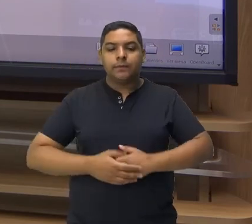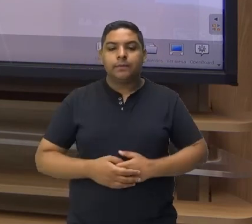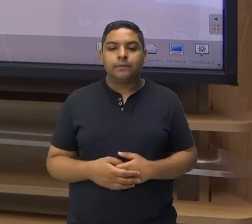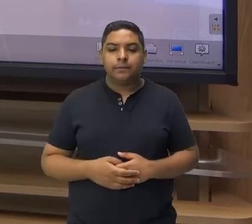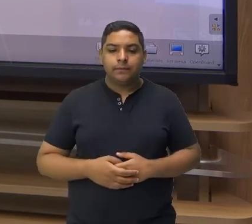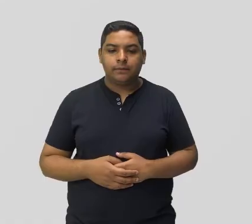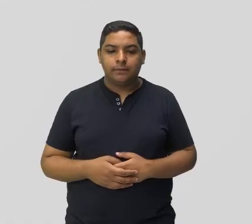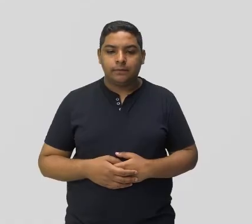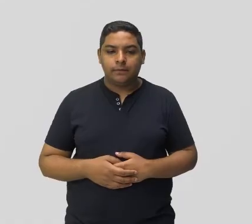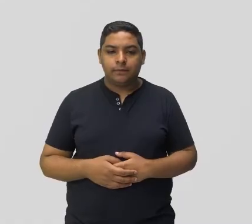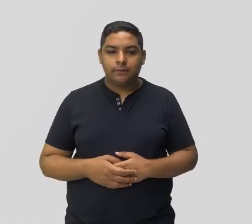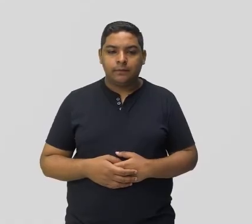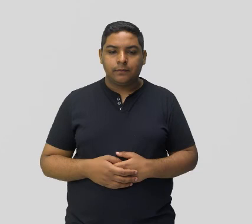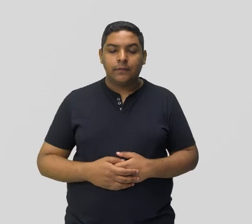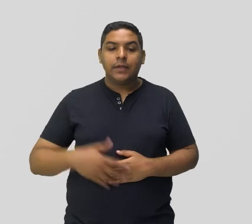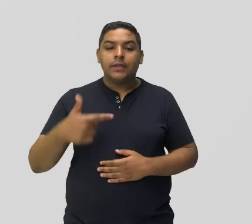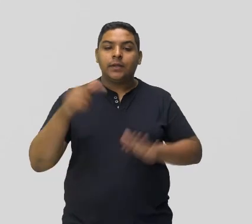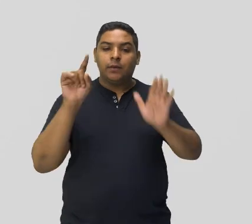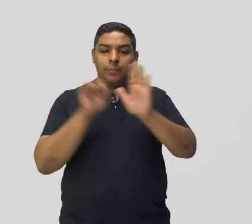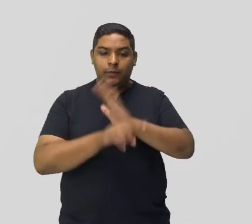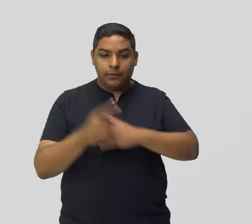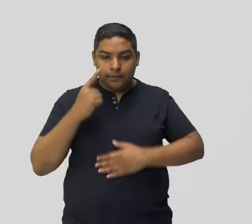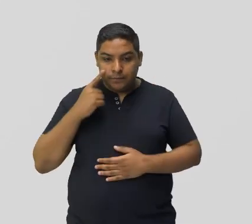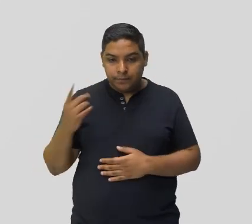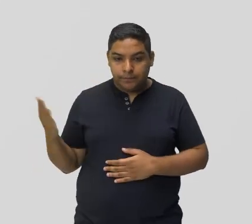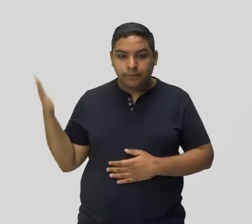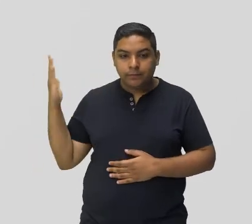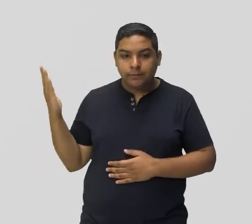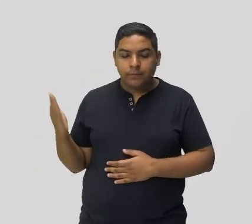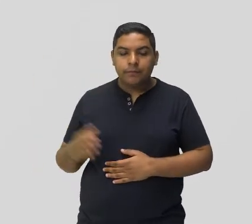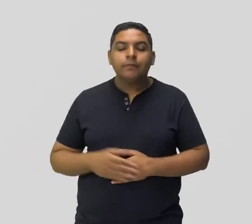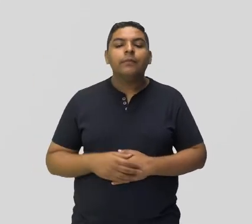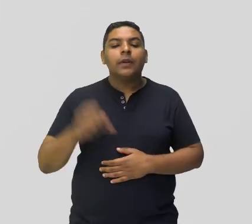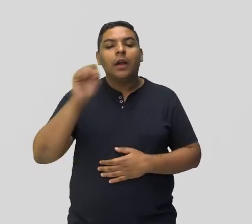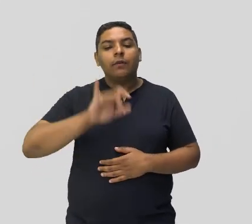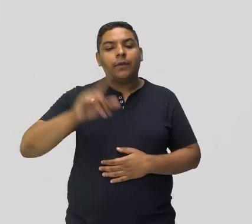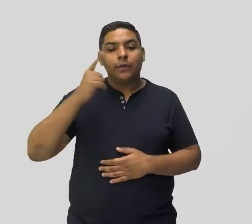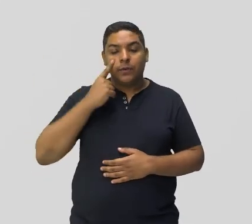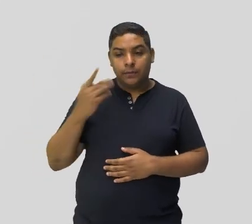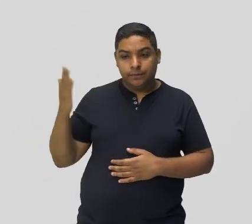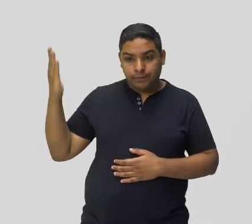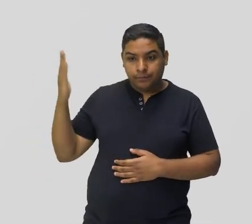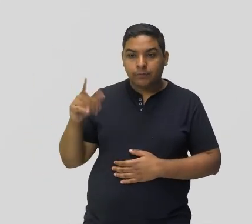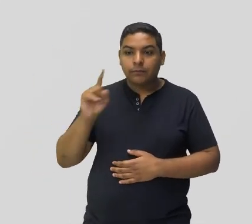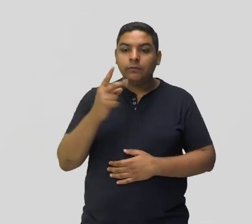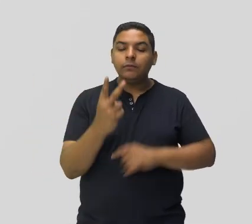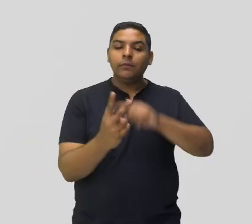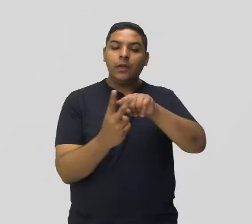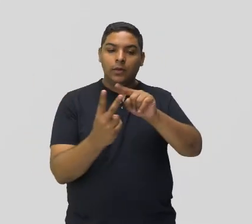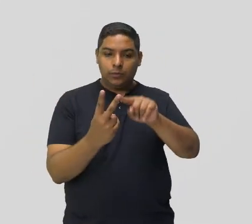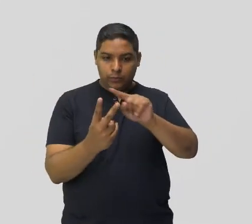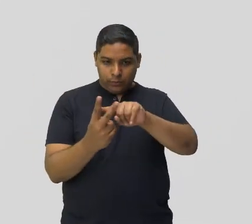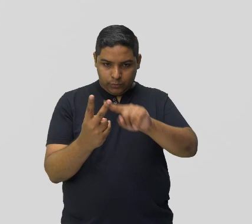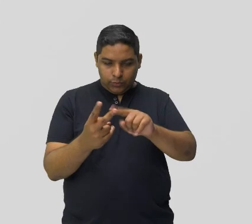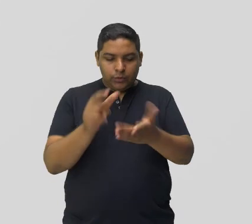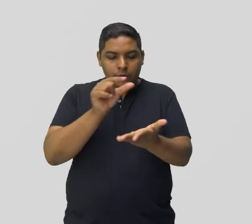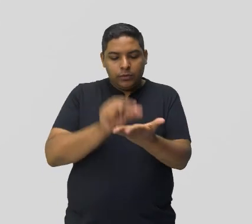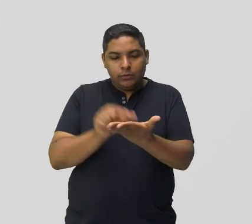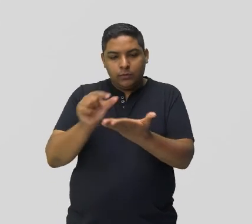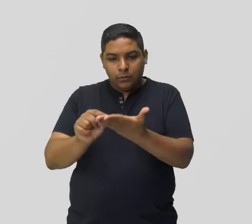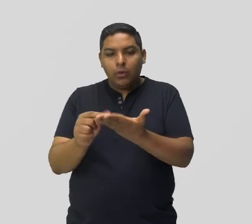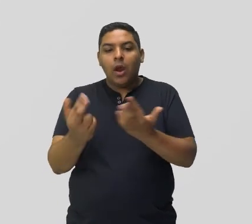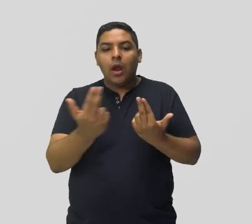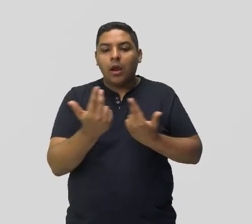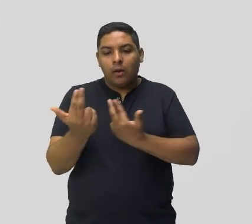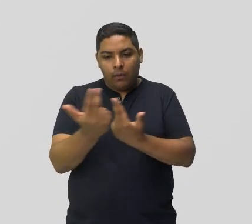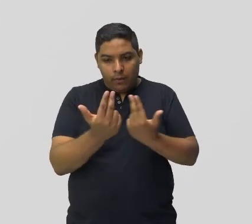curiosidade? Vamos lá. Segunda questão. Na figura, temos 2 capacitores iguais, ligados em série a